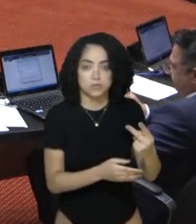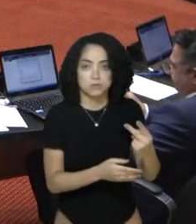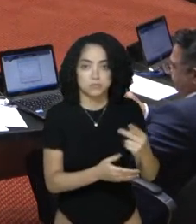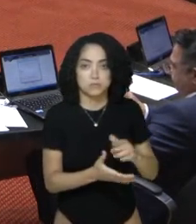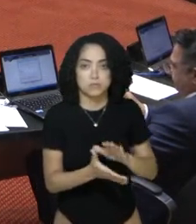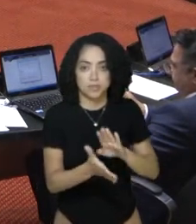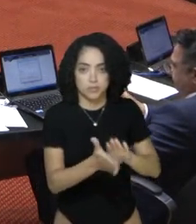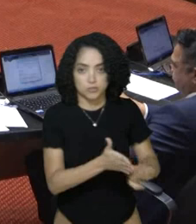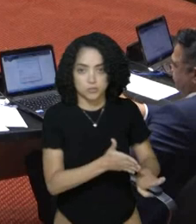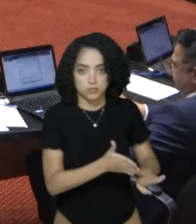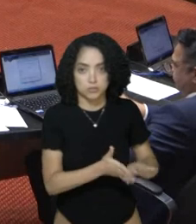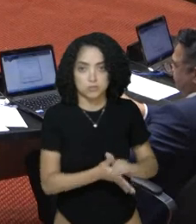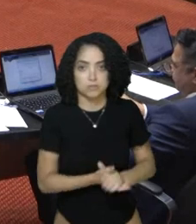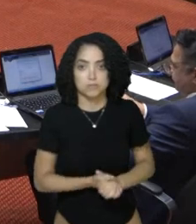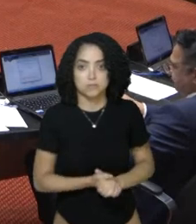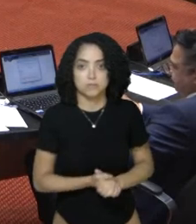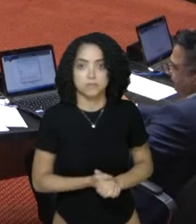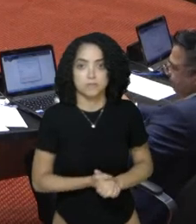rejeita.